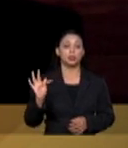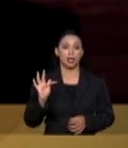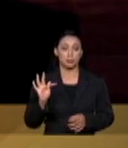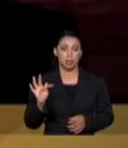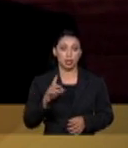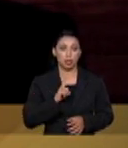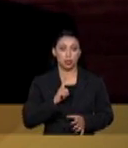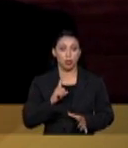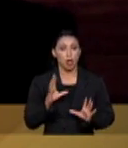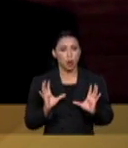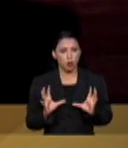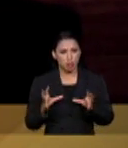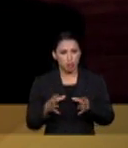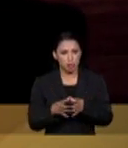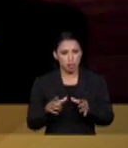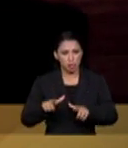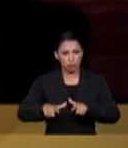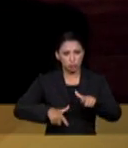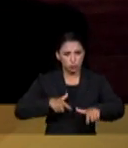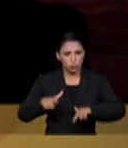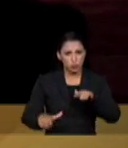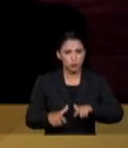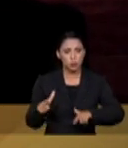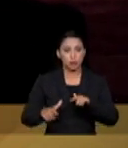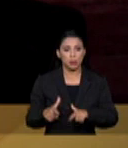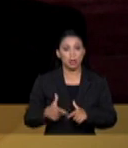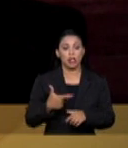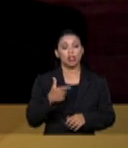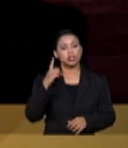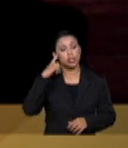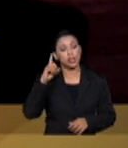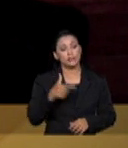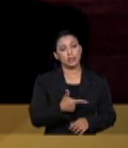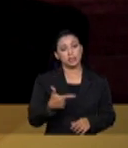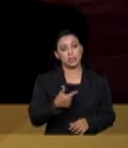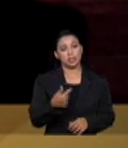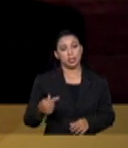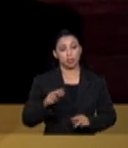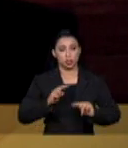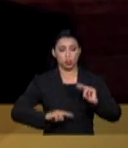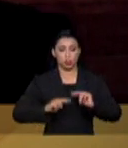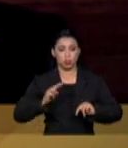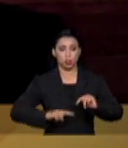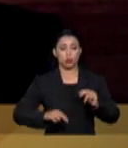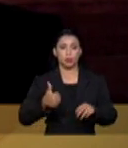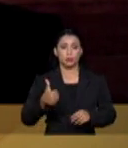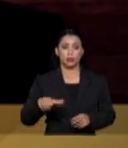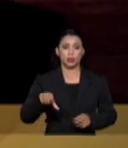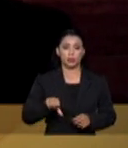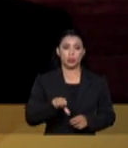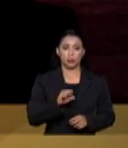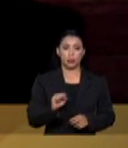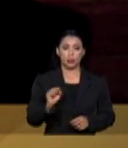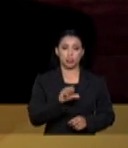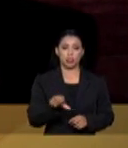e tribais adotado em 27 de junho de 1989